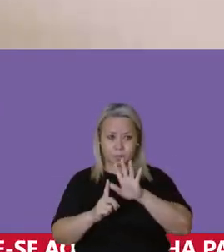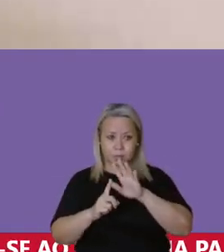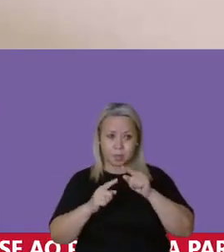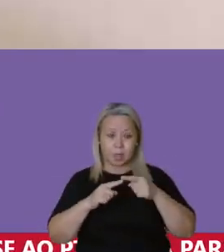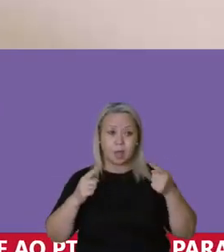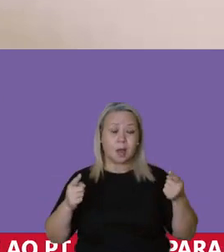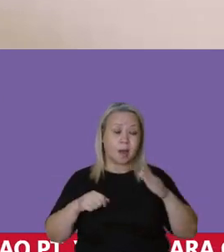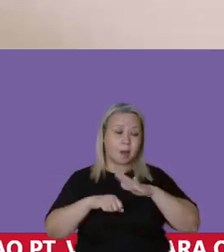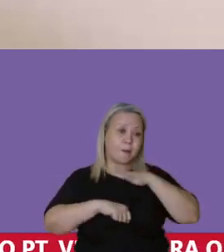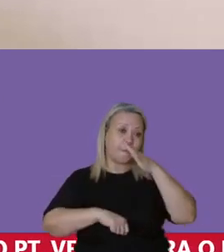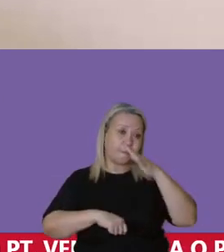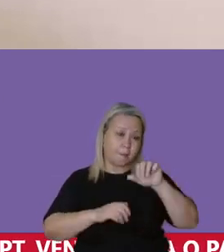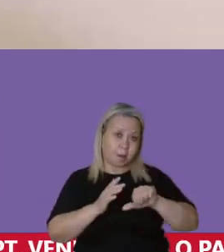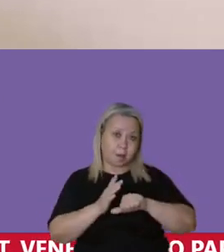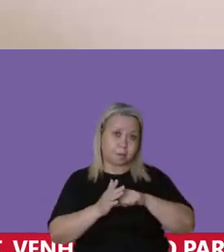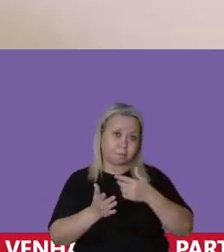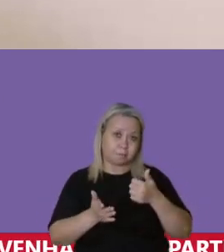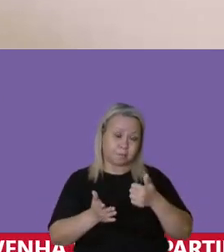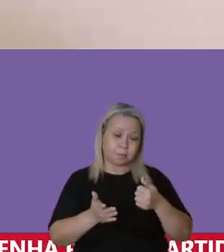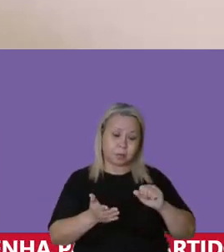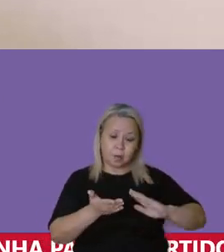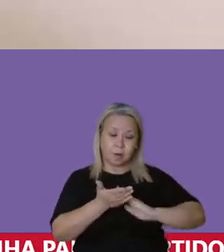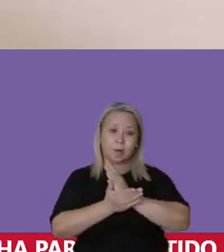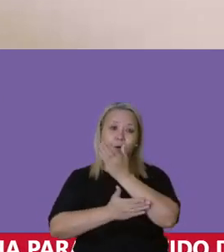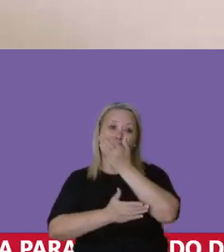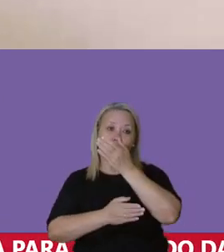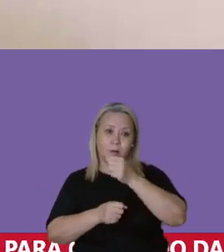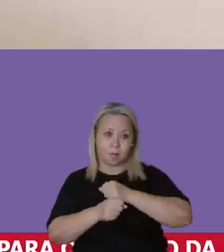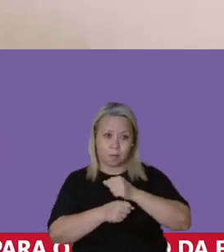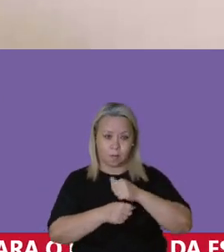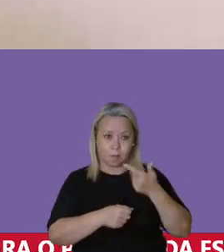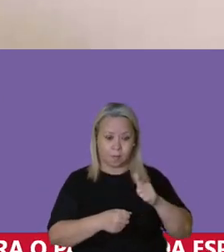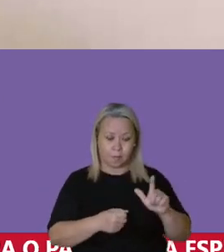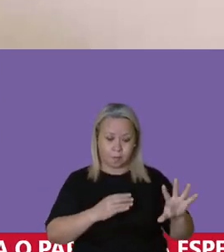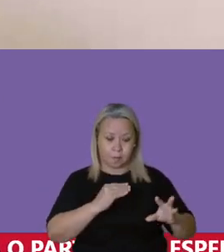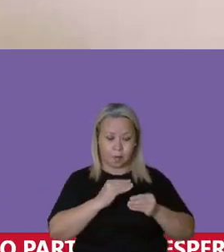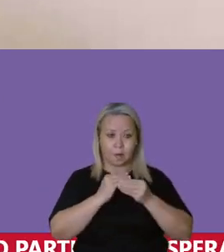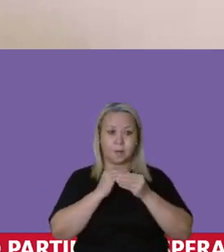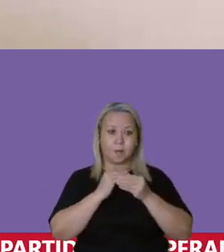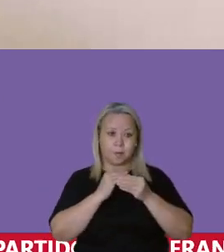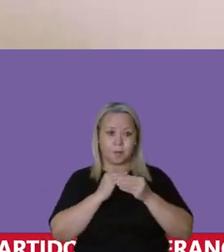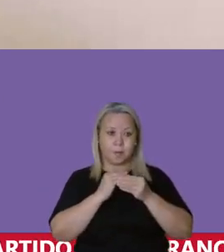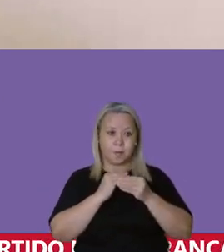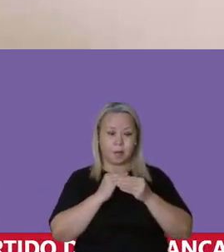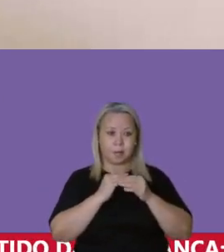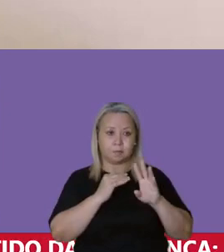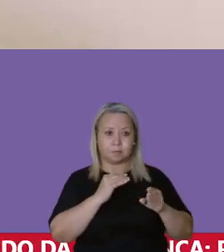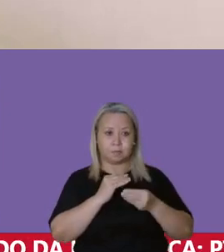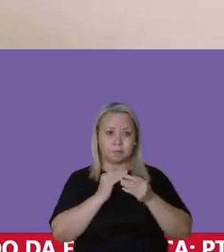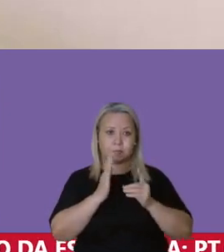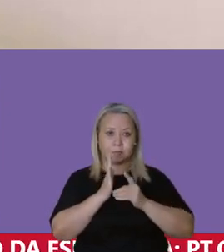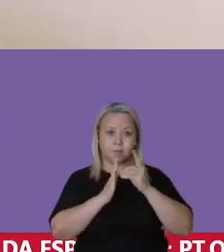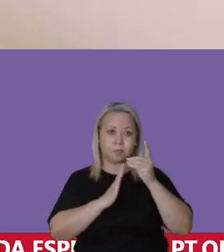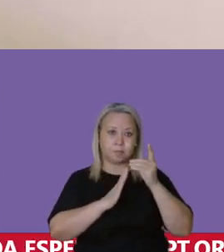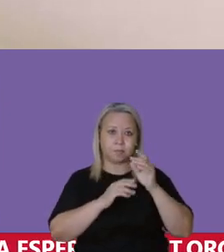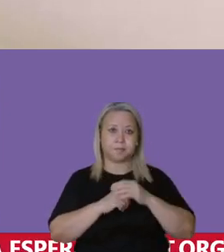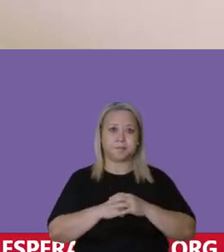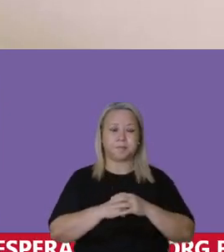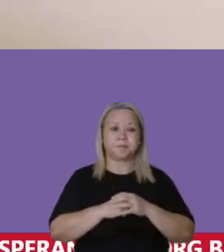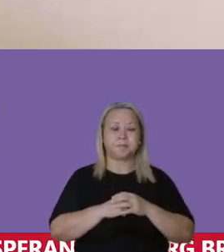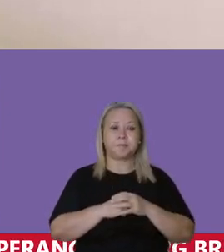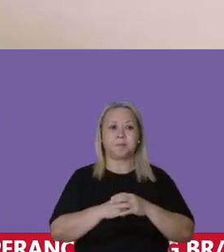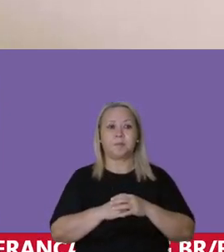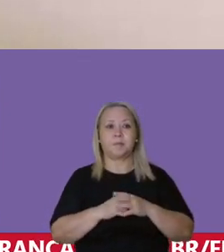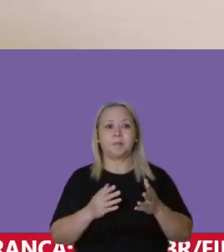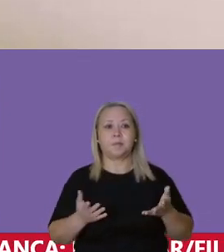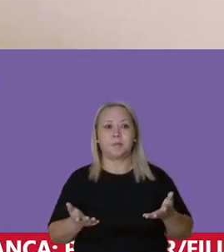Mas uma vez que a reforma foi aprovada na forma da emenda complementar 103 de